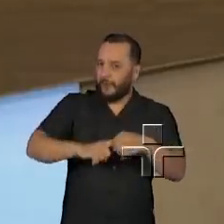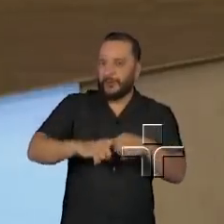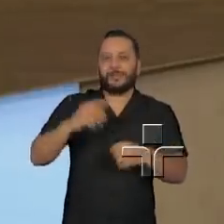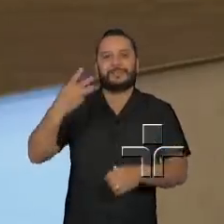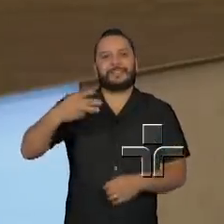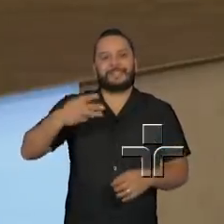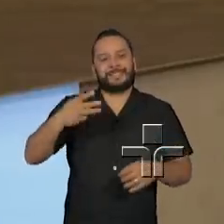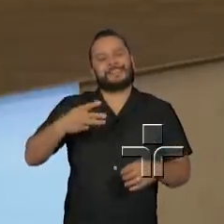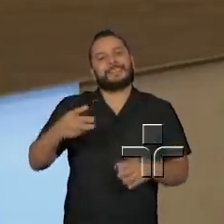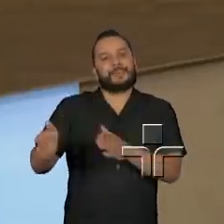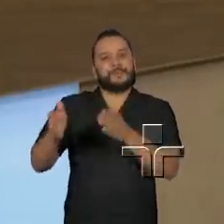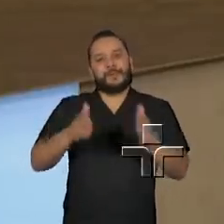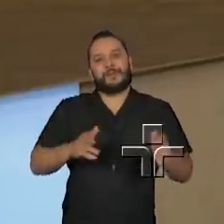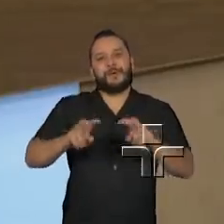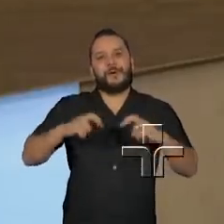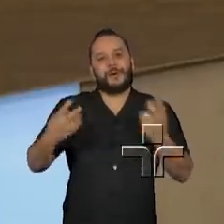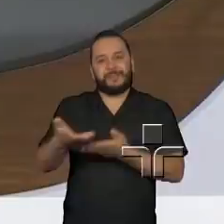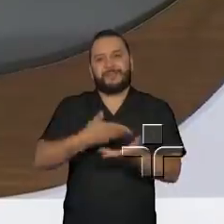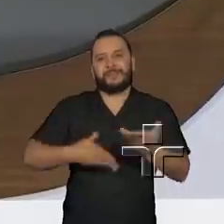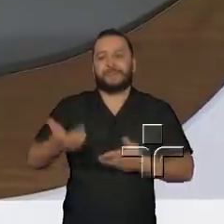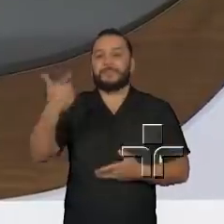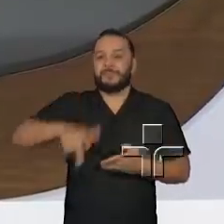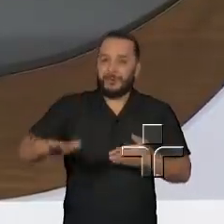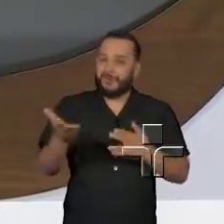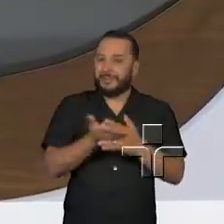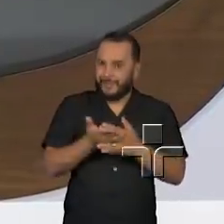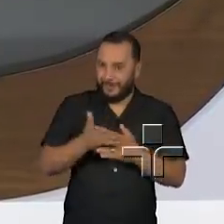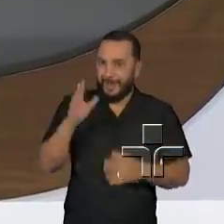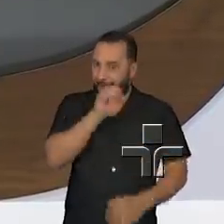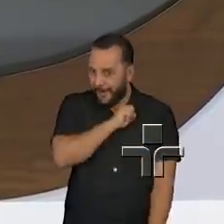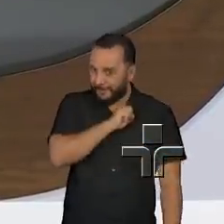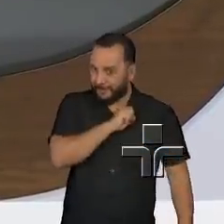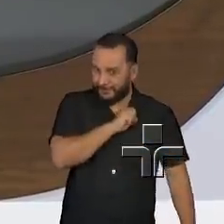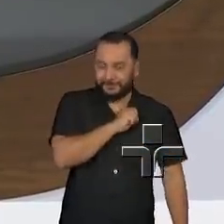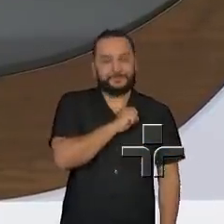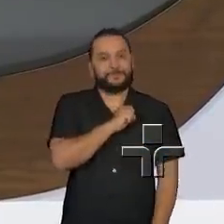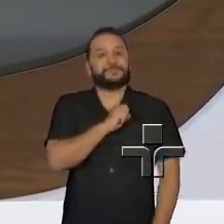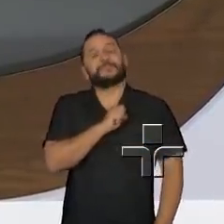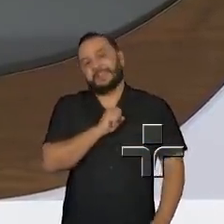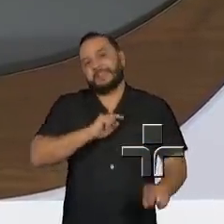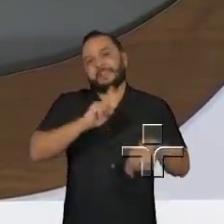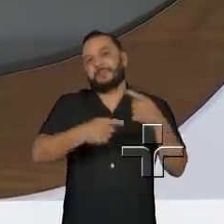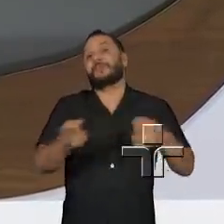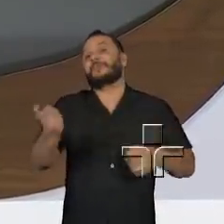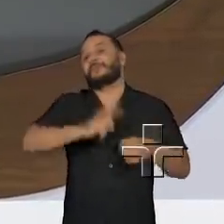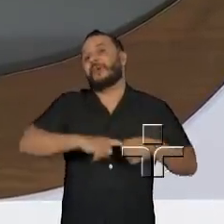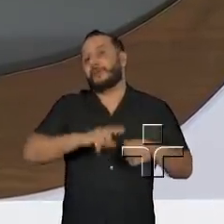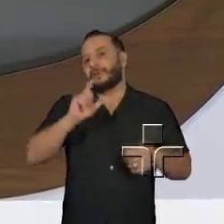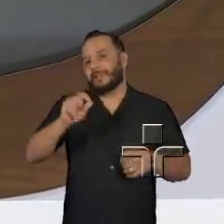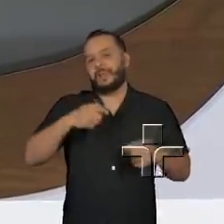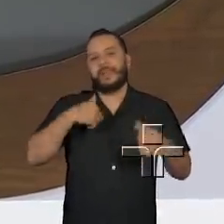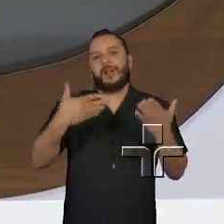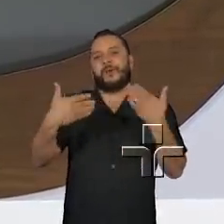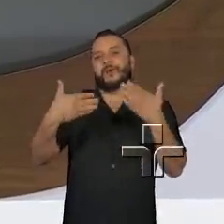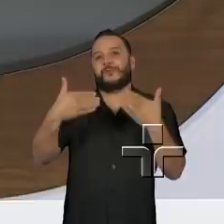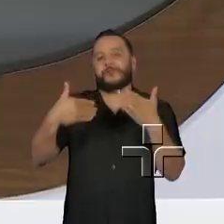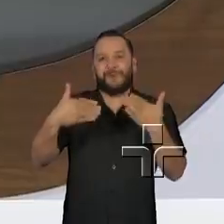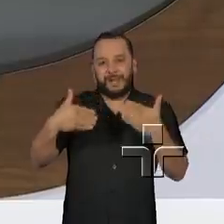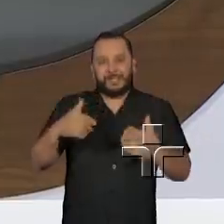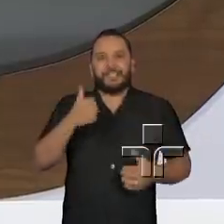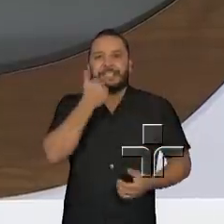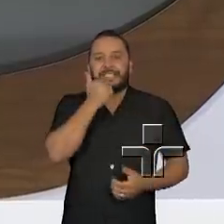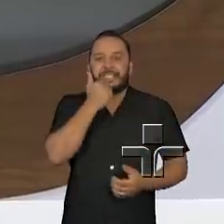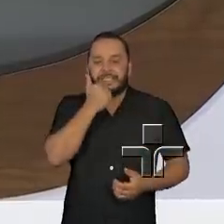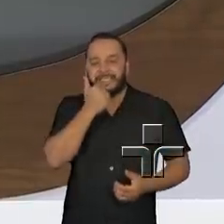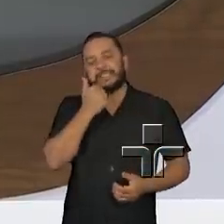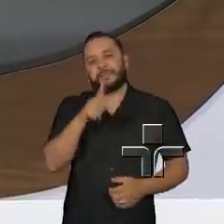terceiro bloco do Roda Viva. A gente vai fazer de novo uma pausa muito rapidinha e retoma aqui a conversa com o cientista,